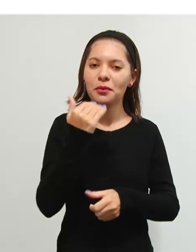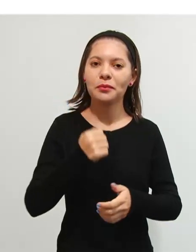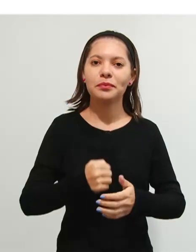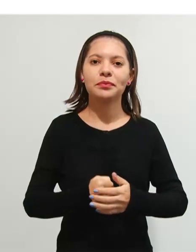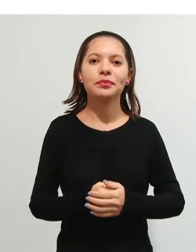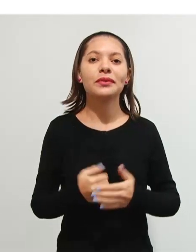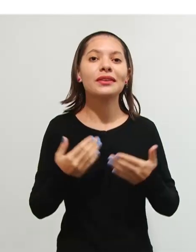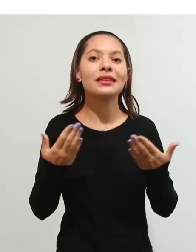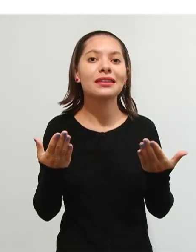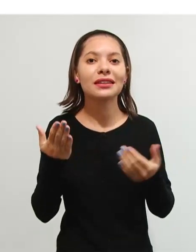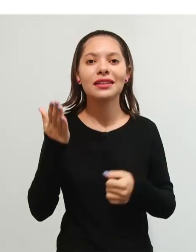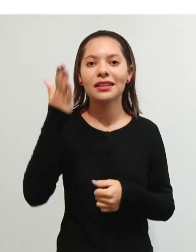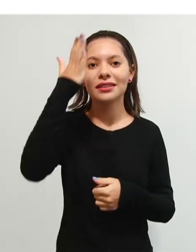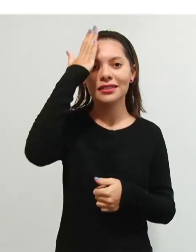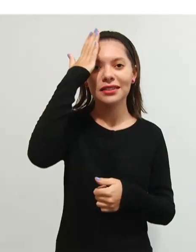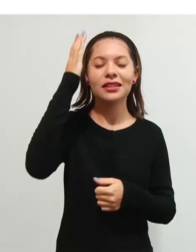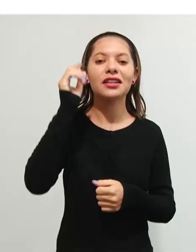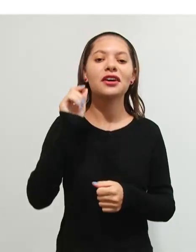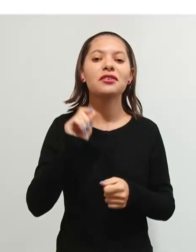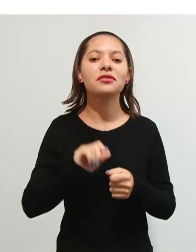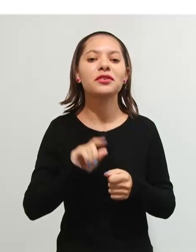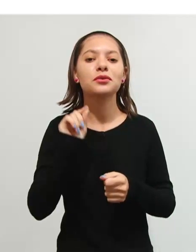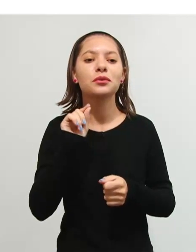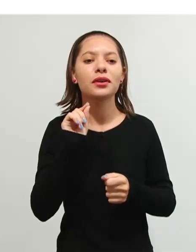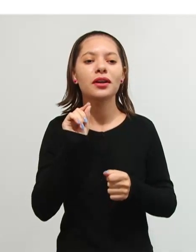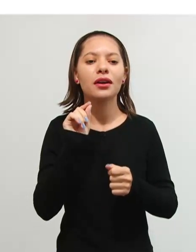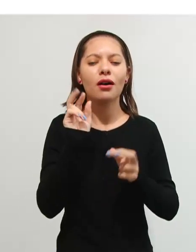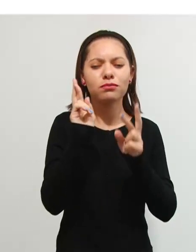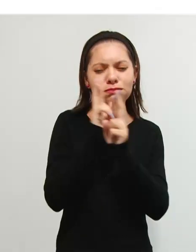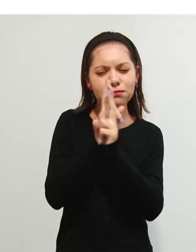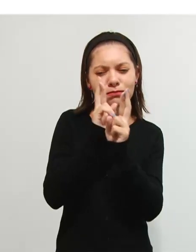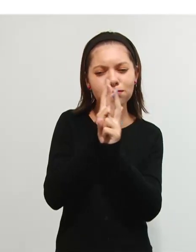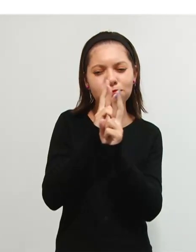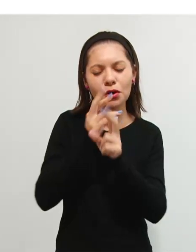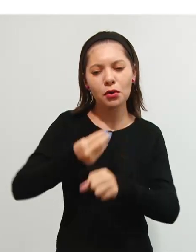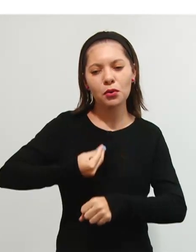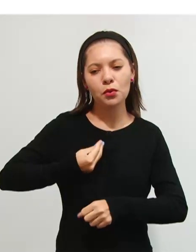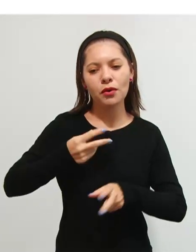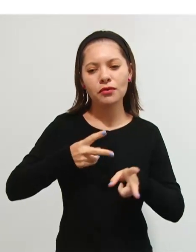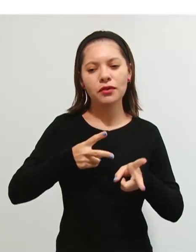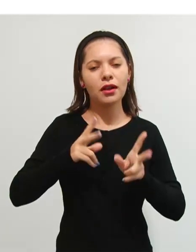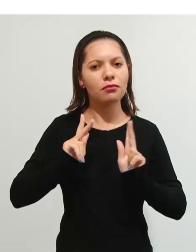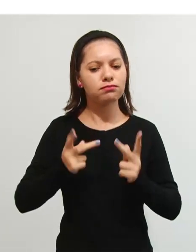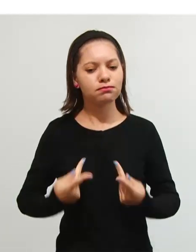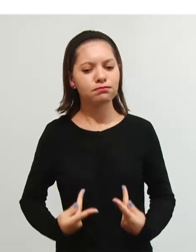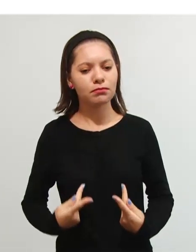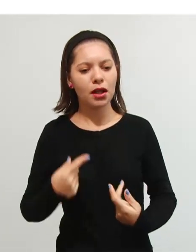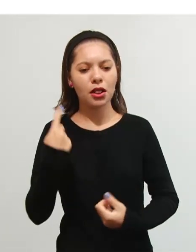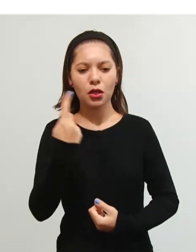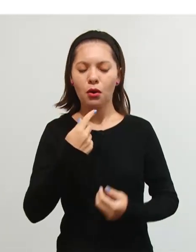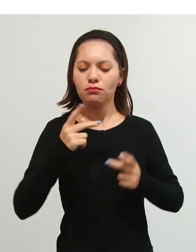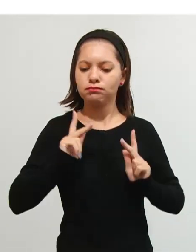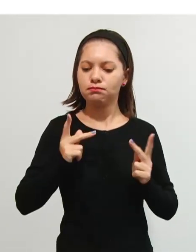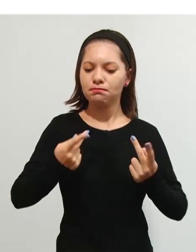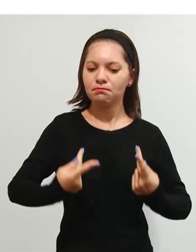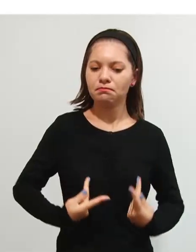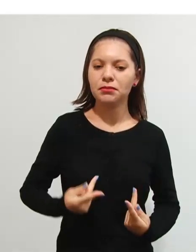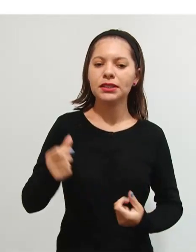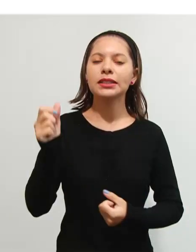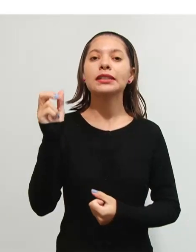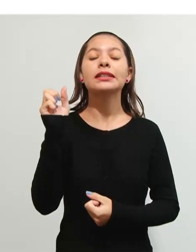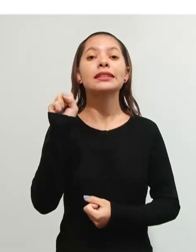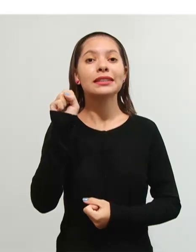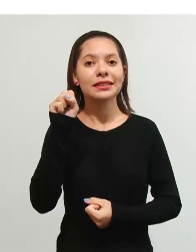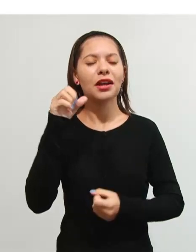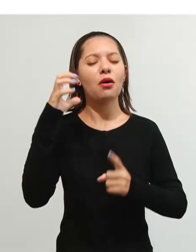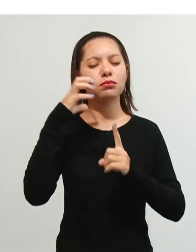Skinner fez um paralelo com a vida humana e começou a observar que nós, enquanto seres humanos, somos sim